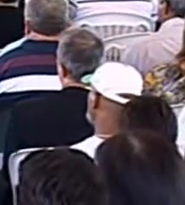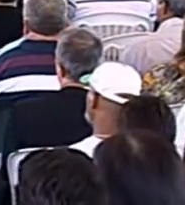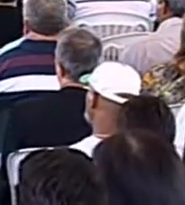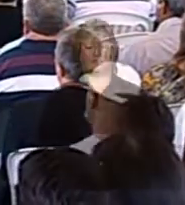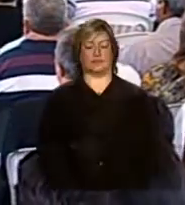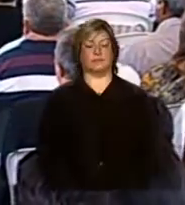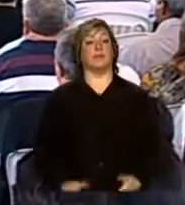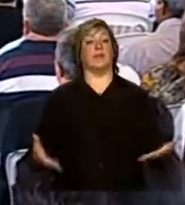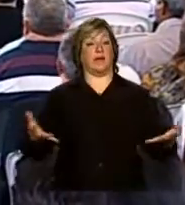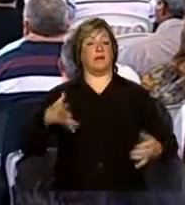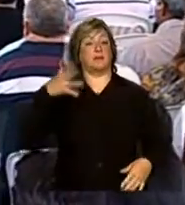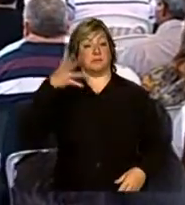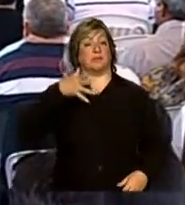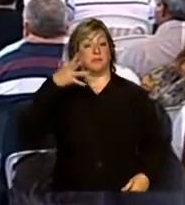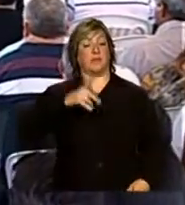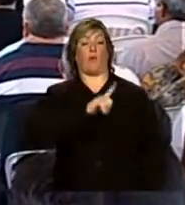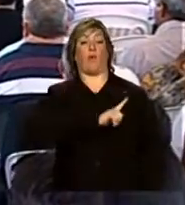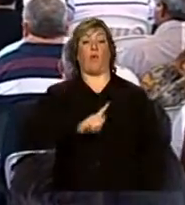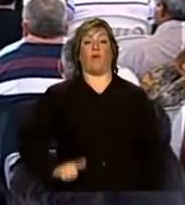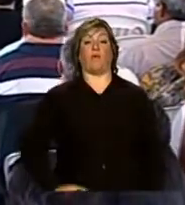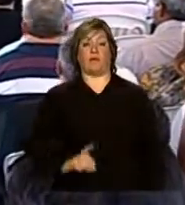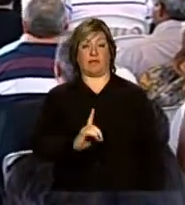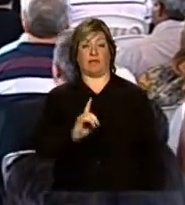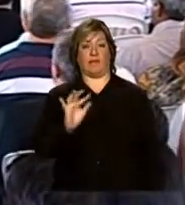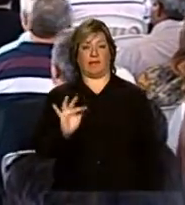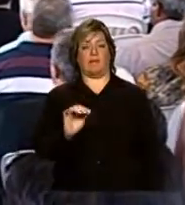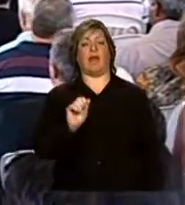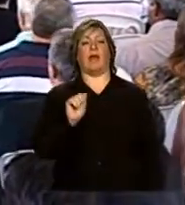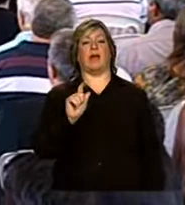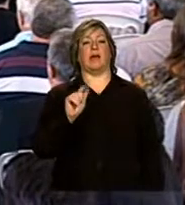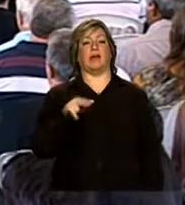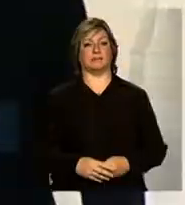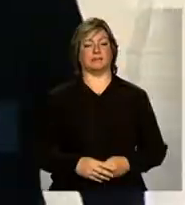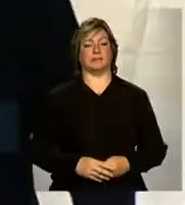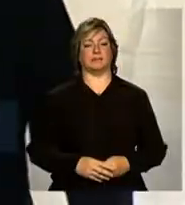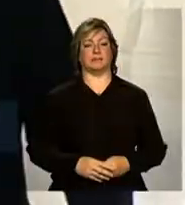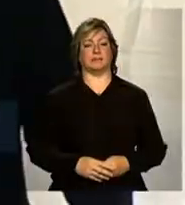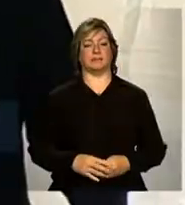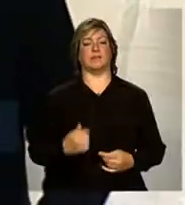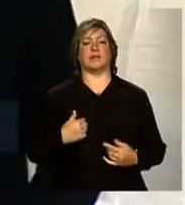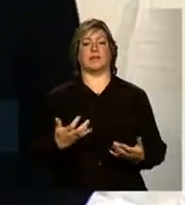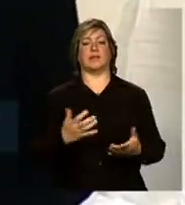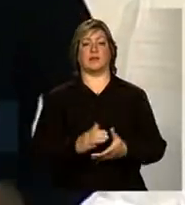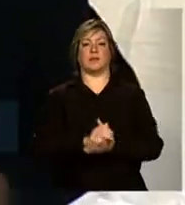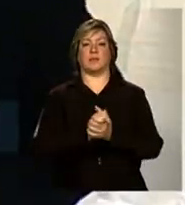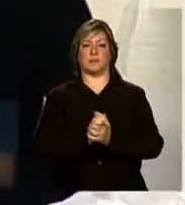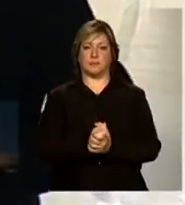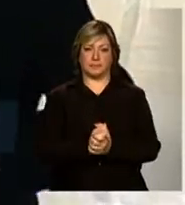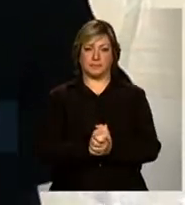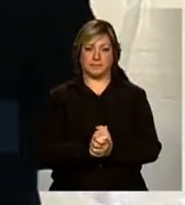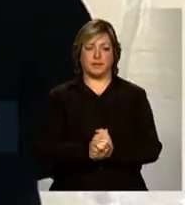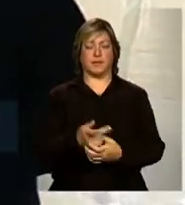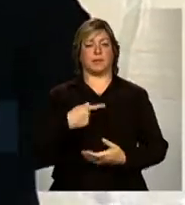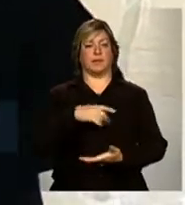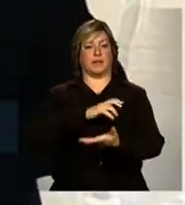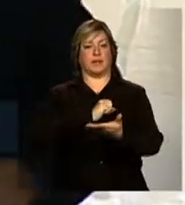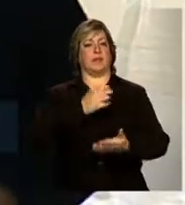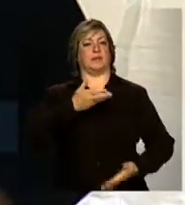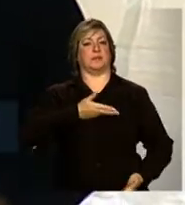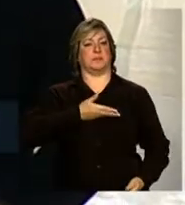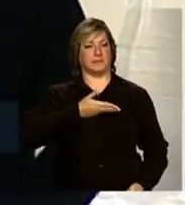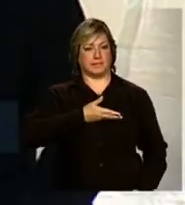com a palavra o senhor governador do Distrito Federal Agnelo Queiroz quero cumprimentar meu querido amigo